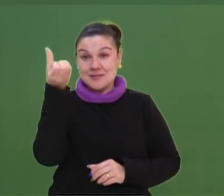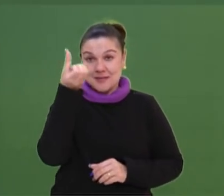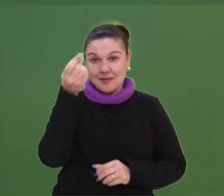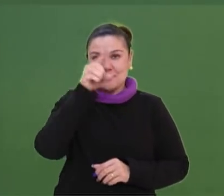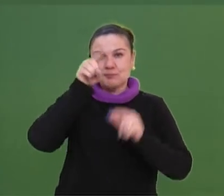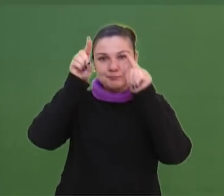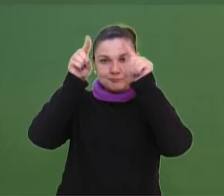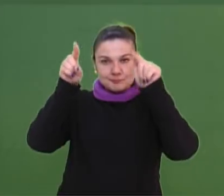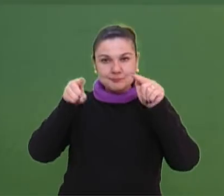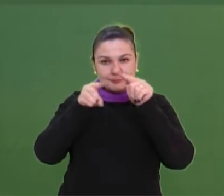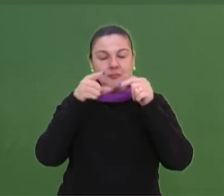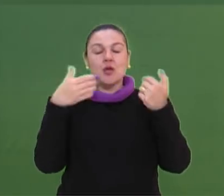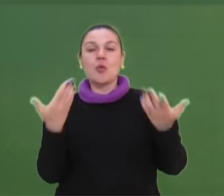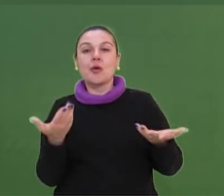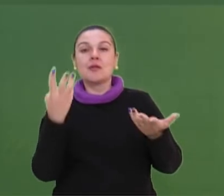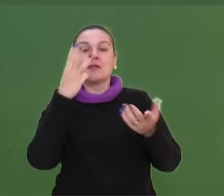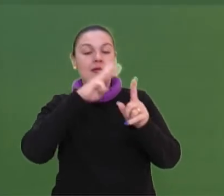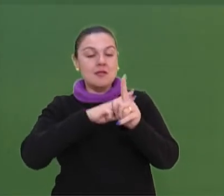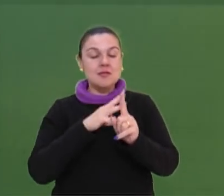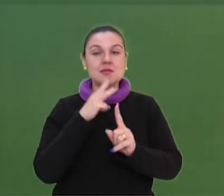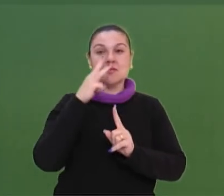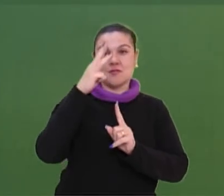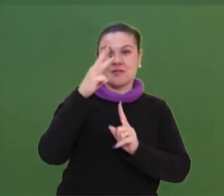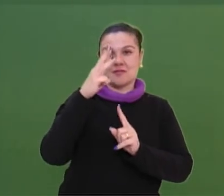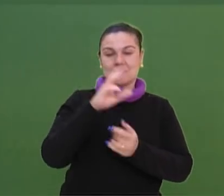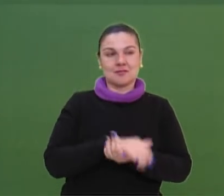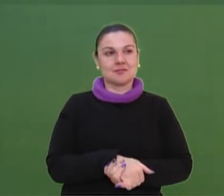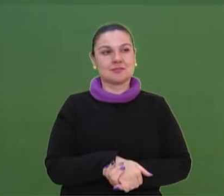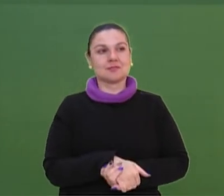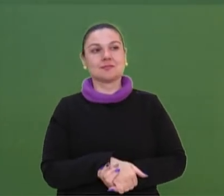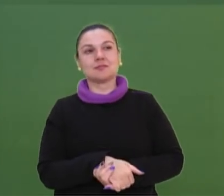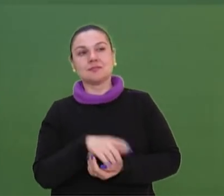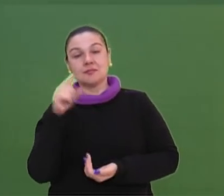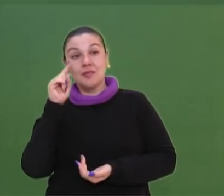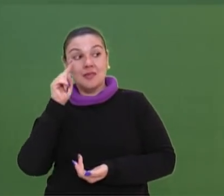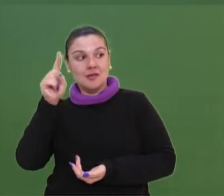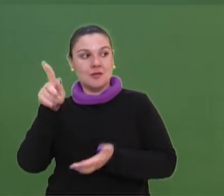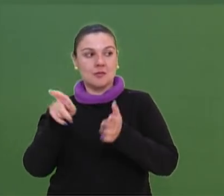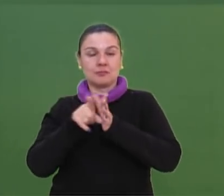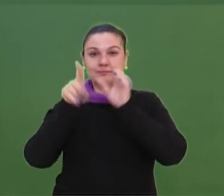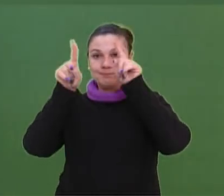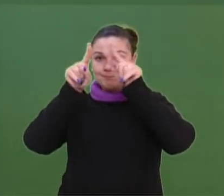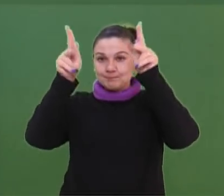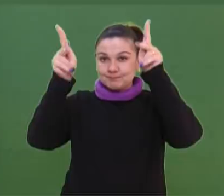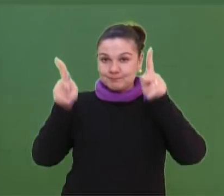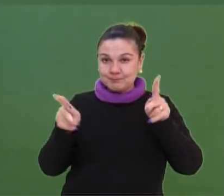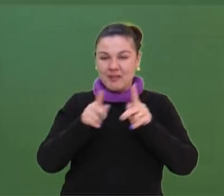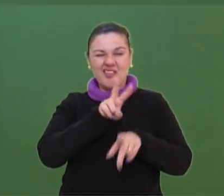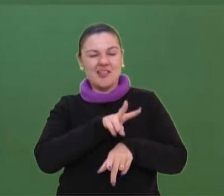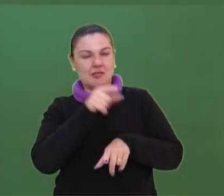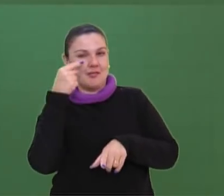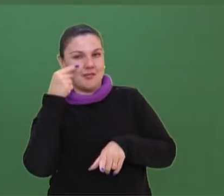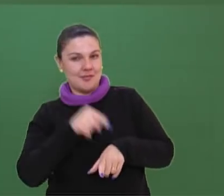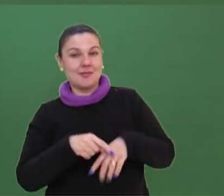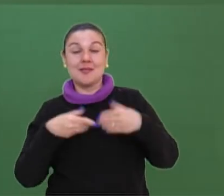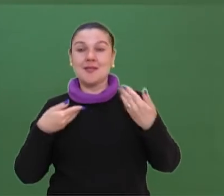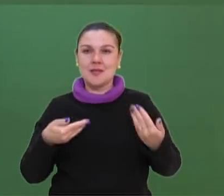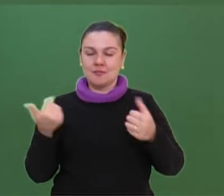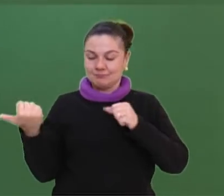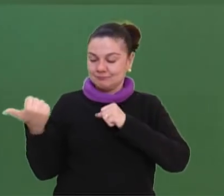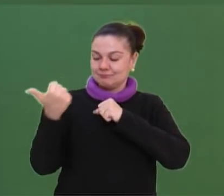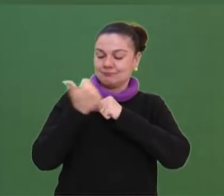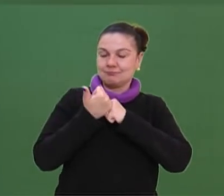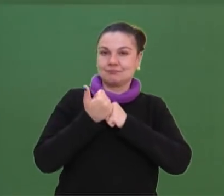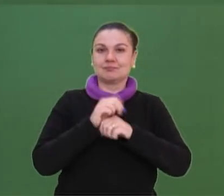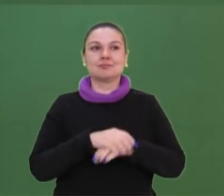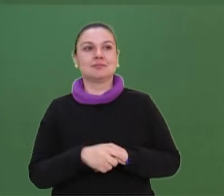é igual a 3 vezes a quantidade de lados desse polígono que a gente vai descobrir, tá? Então, vamos substituir.